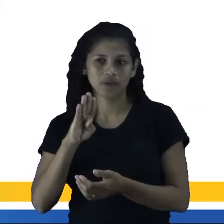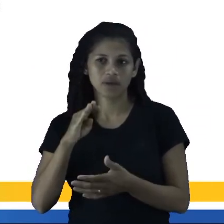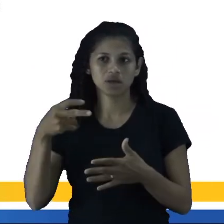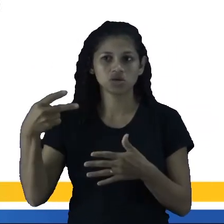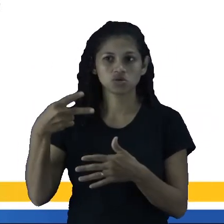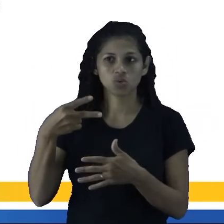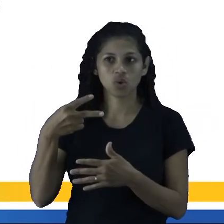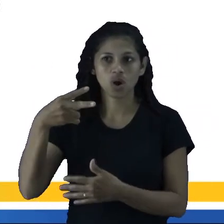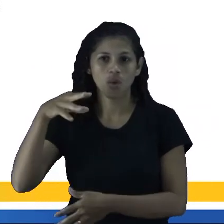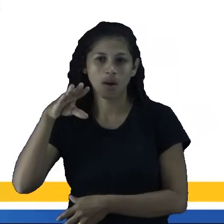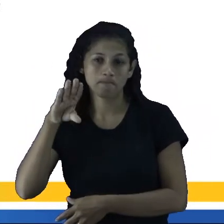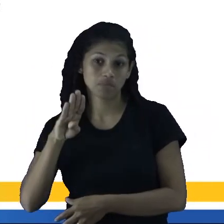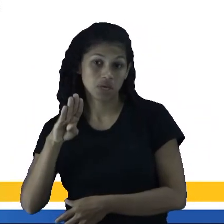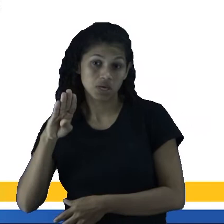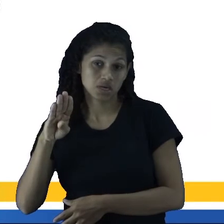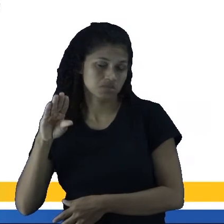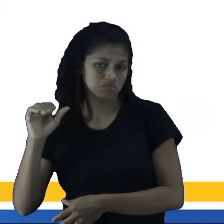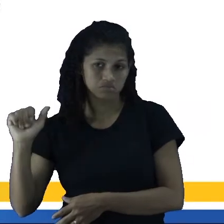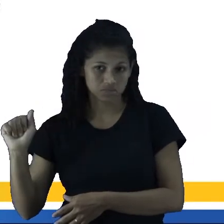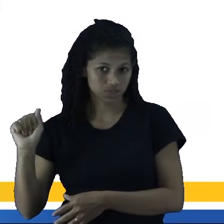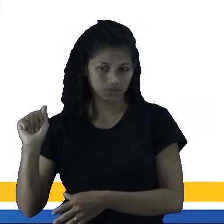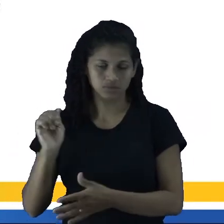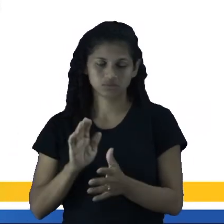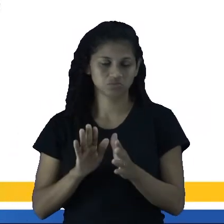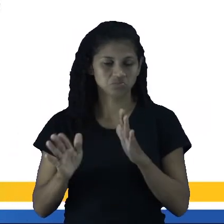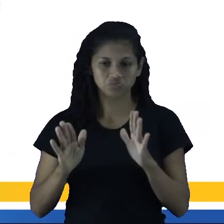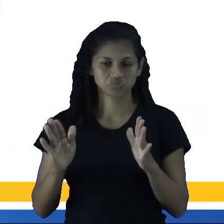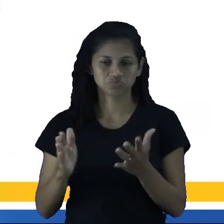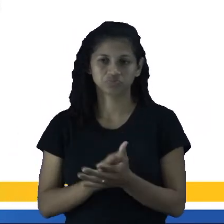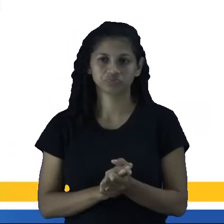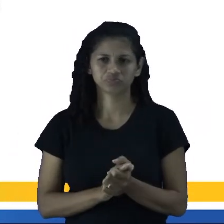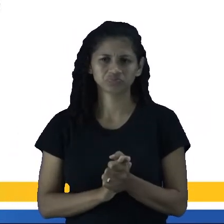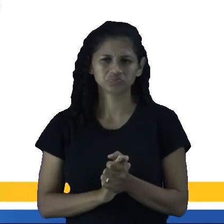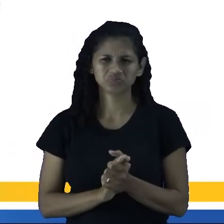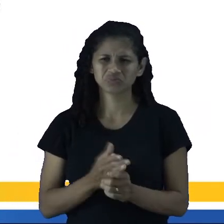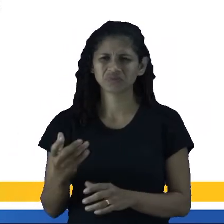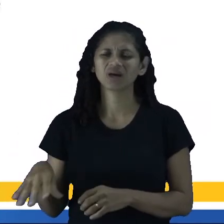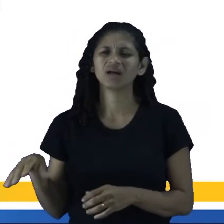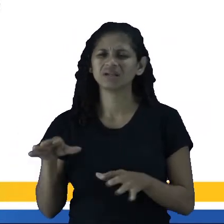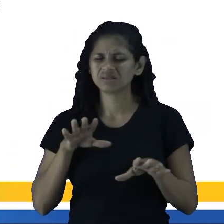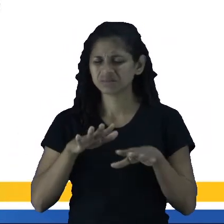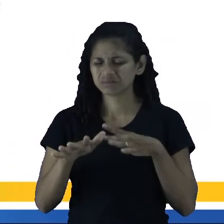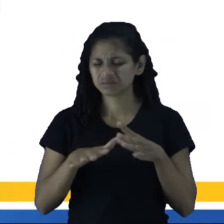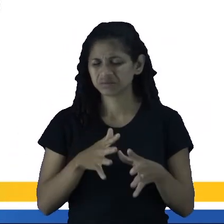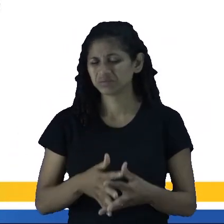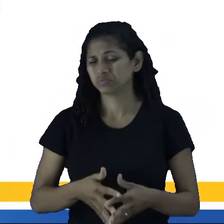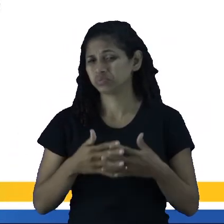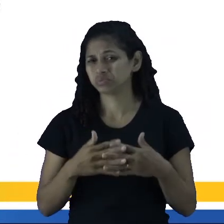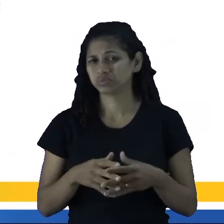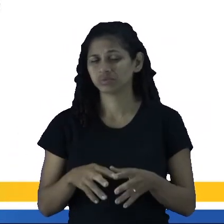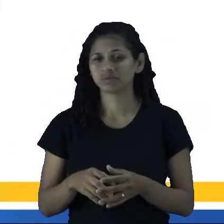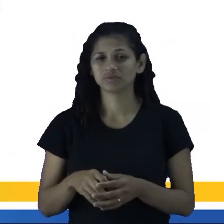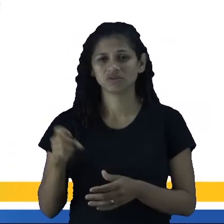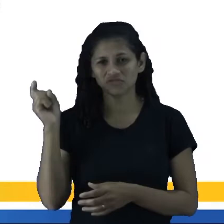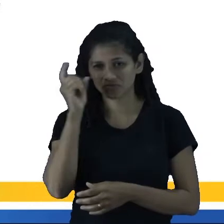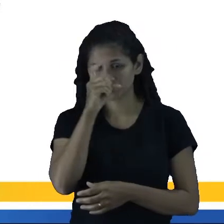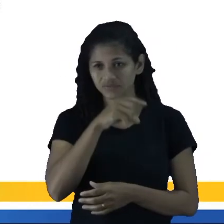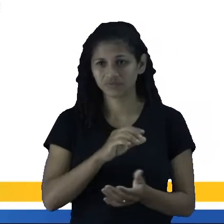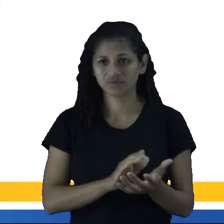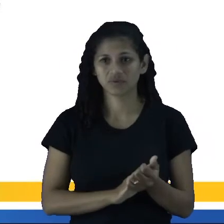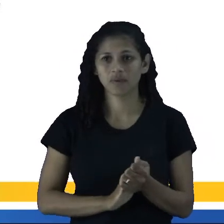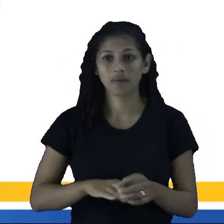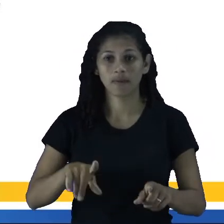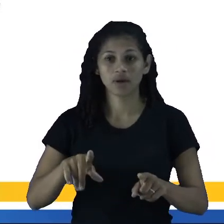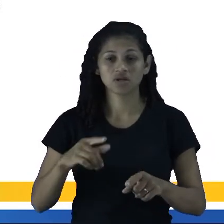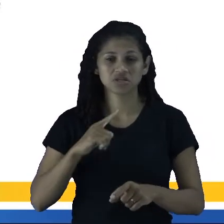uma vez, certo? Mas fazer isso aqui dá muito trabalho. Como é que a gente vai organizar isso? Se tiver mais